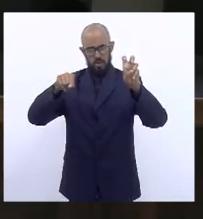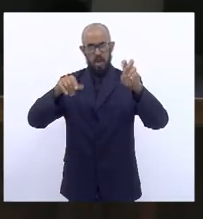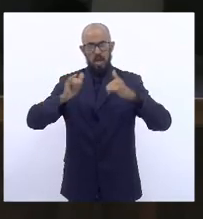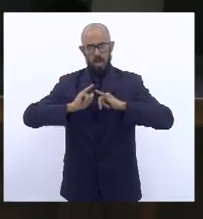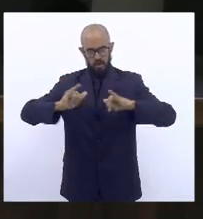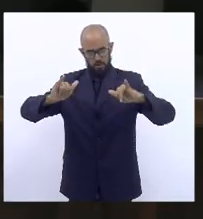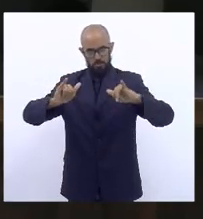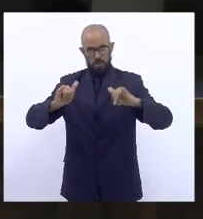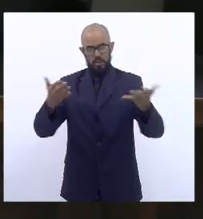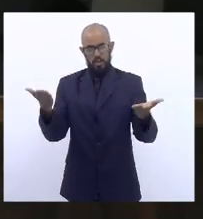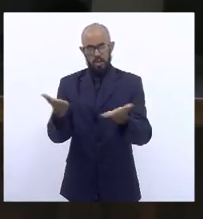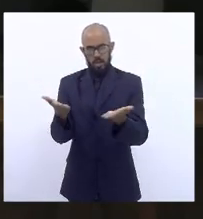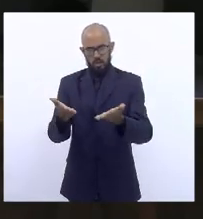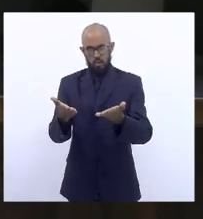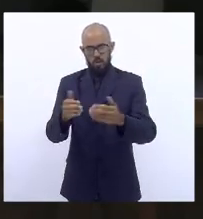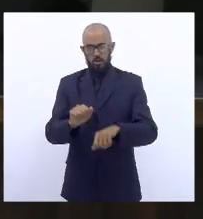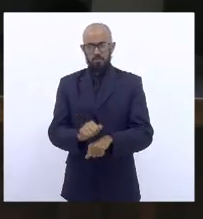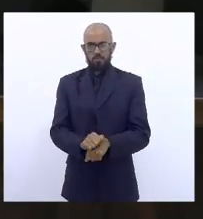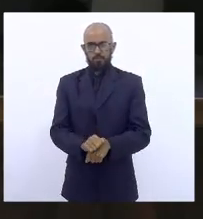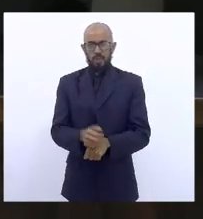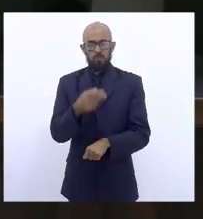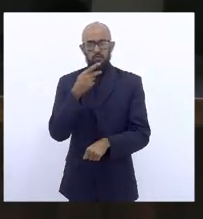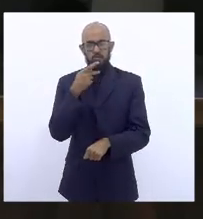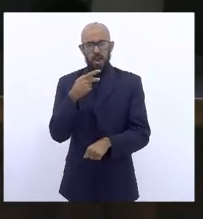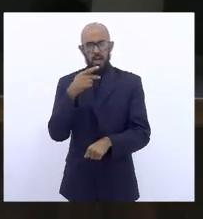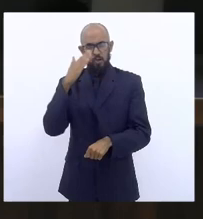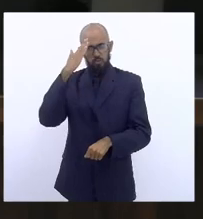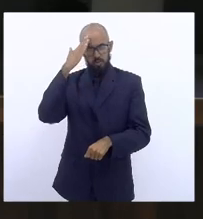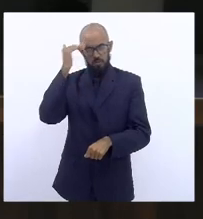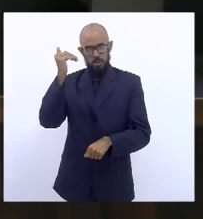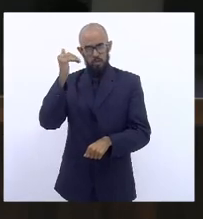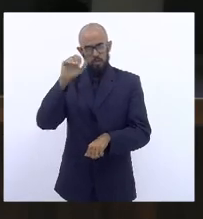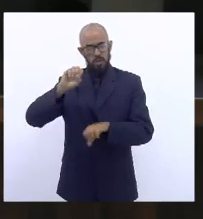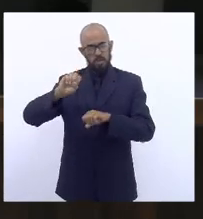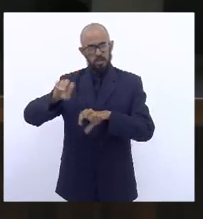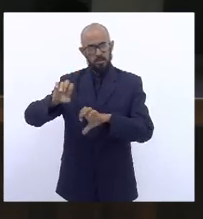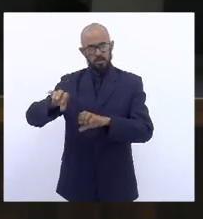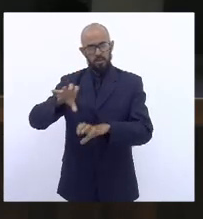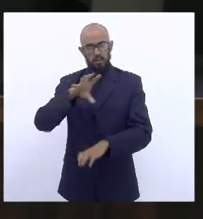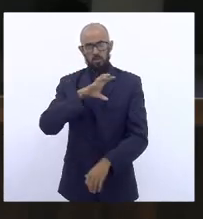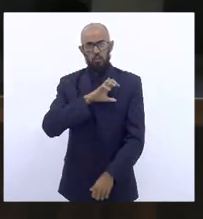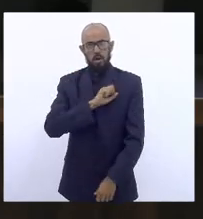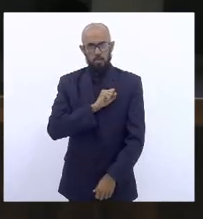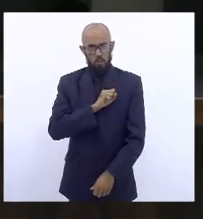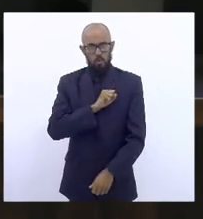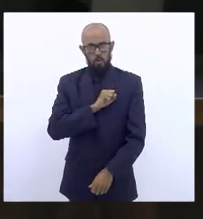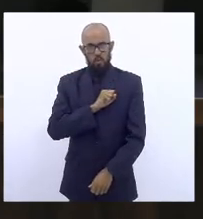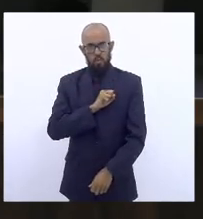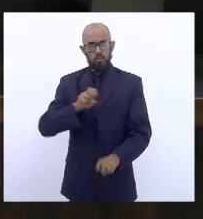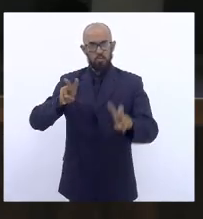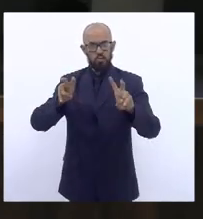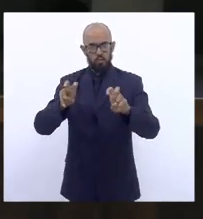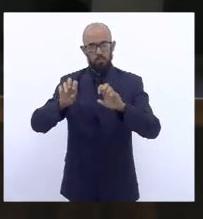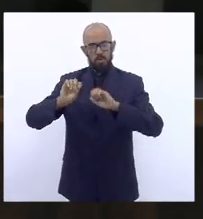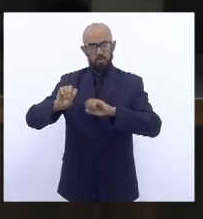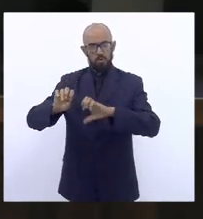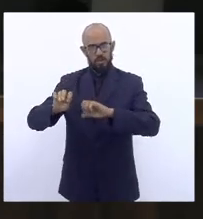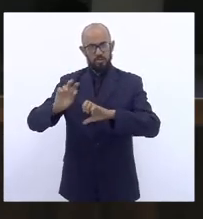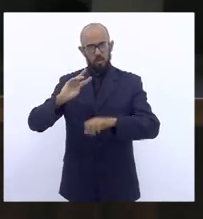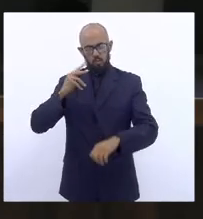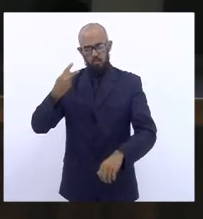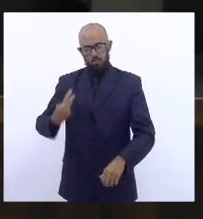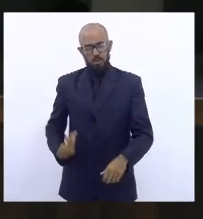campanha, fala com sabedoria, ensina com amor. Sobre educação humanista,